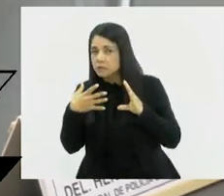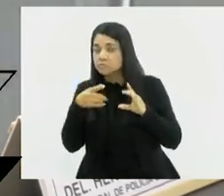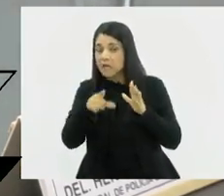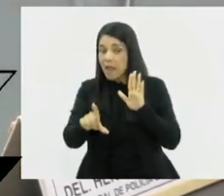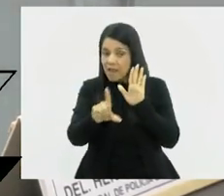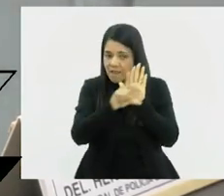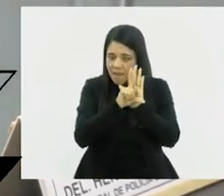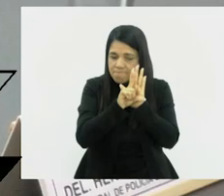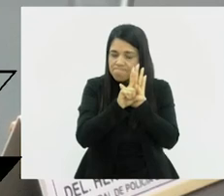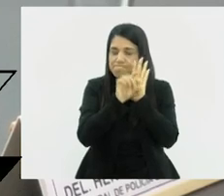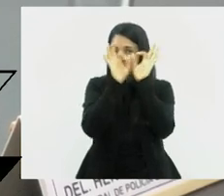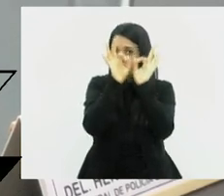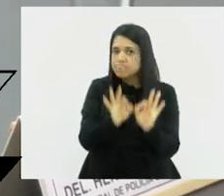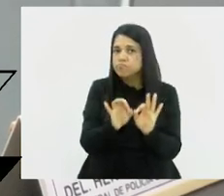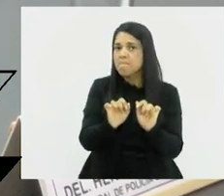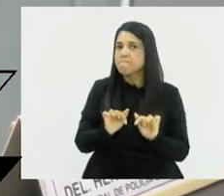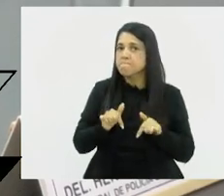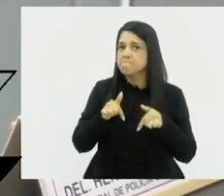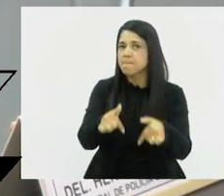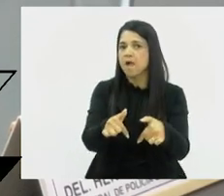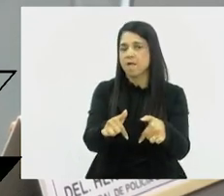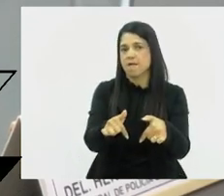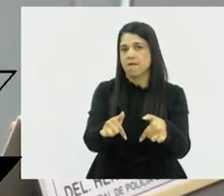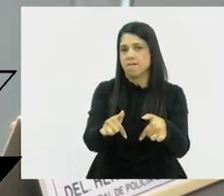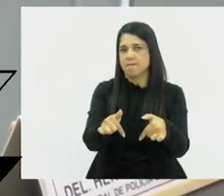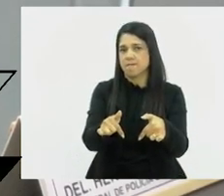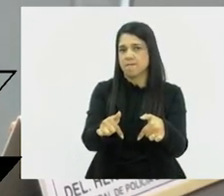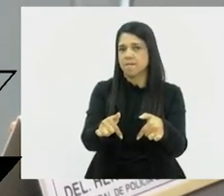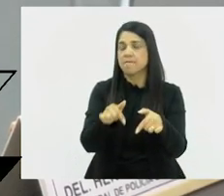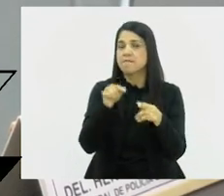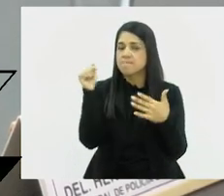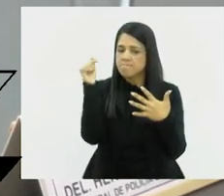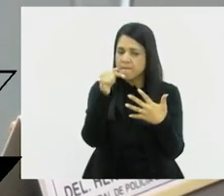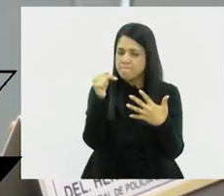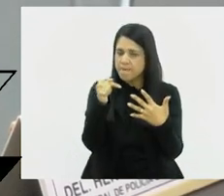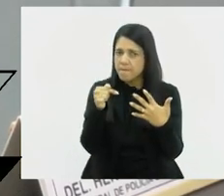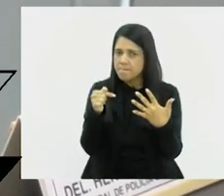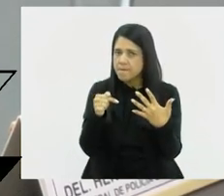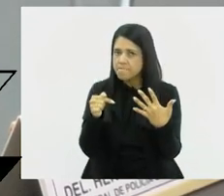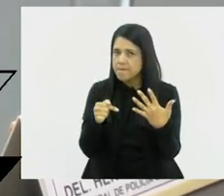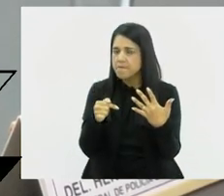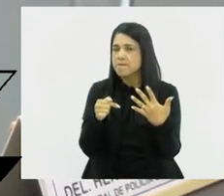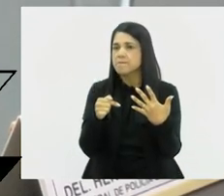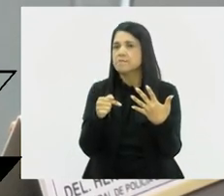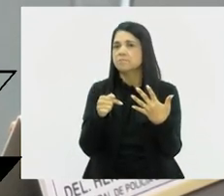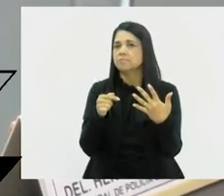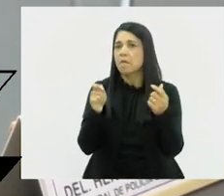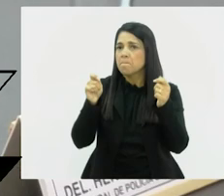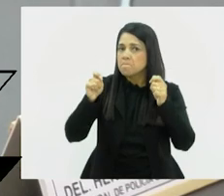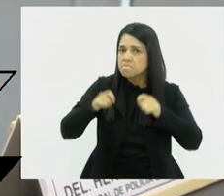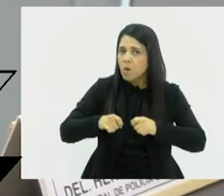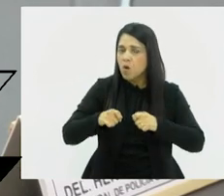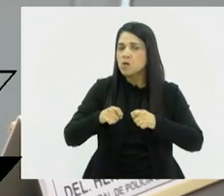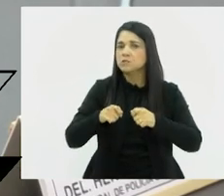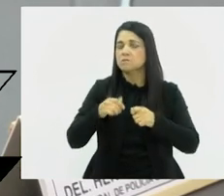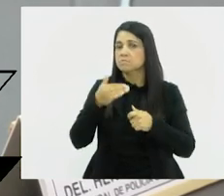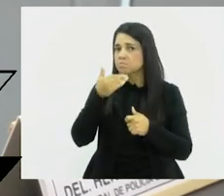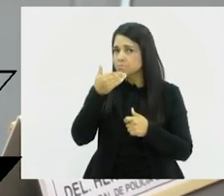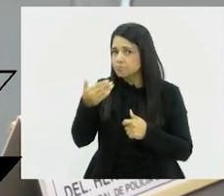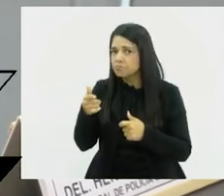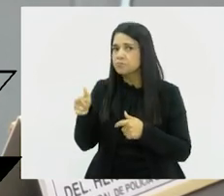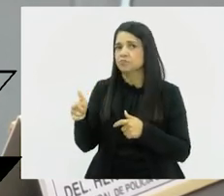seja efetiva. Nós temos que pensar nesses pontos para que, de fato, se possa haver o acionamento, mas que a